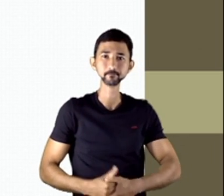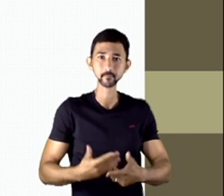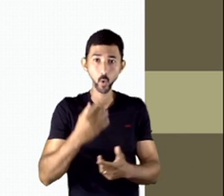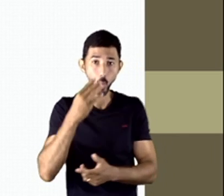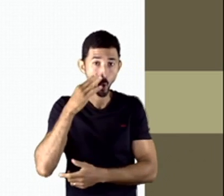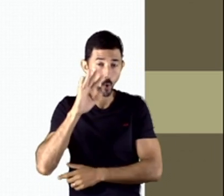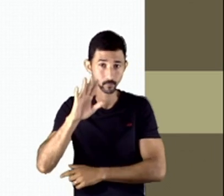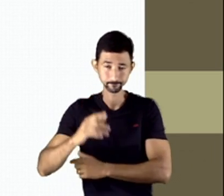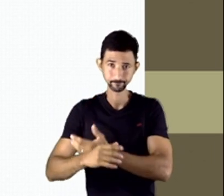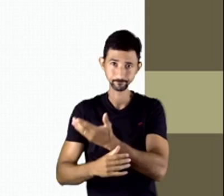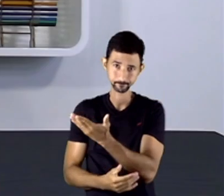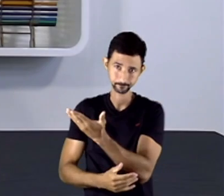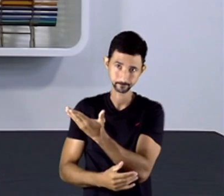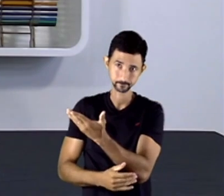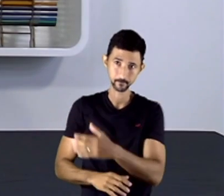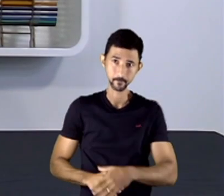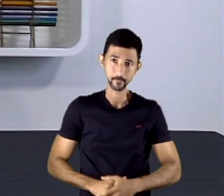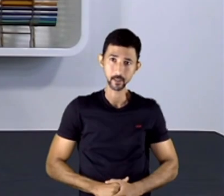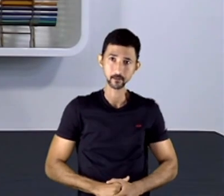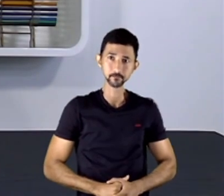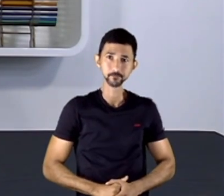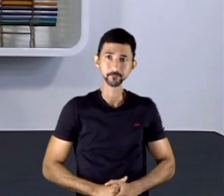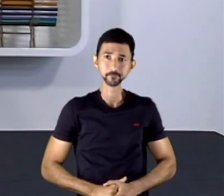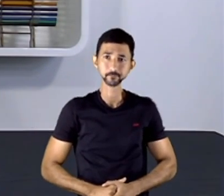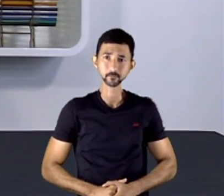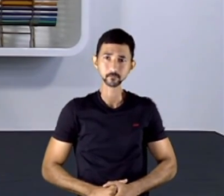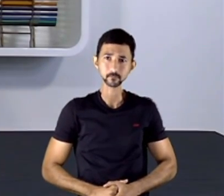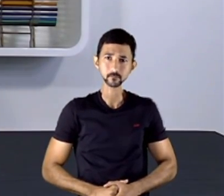Agora preste atenção aqui.